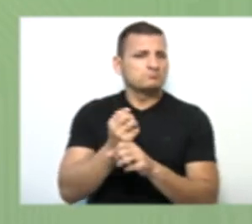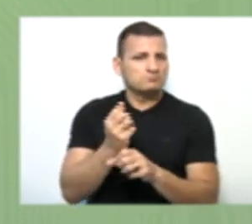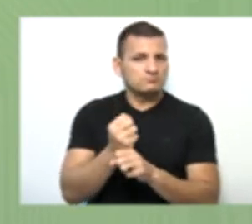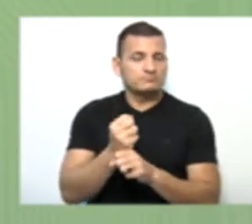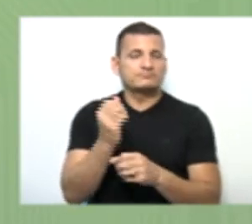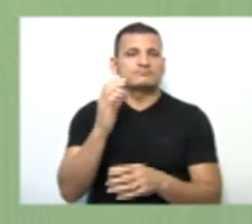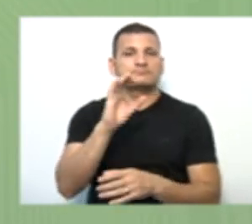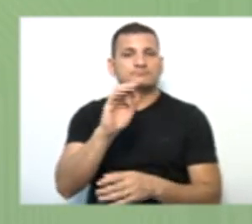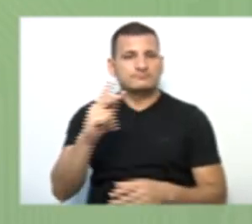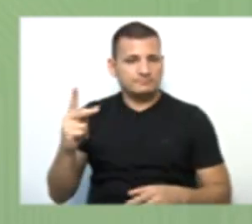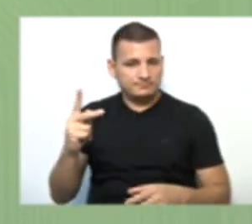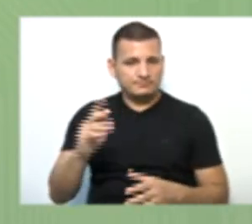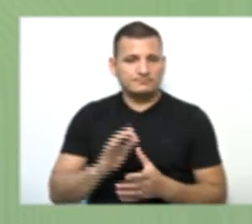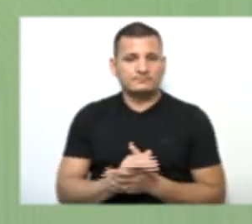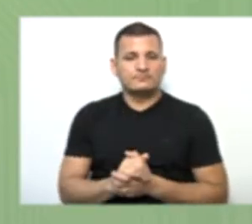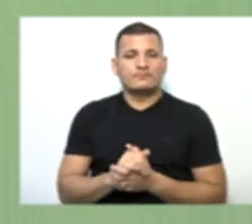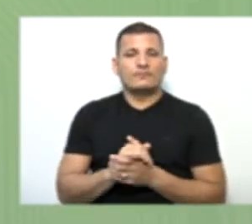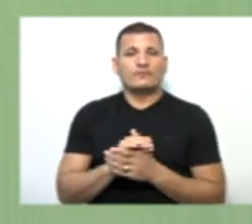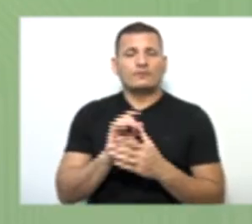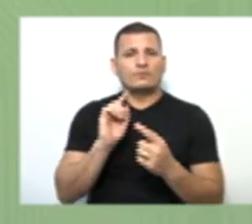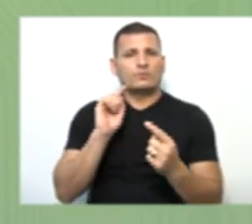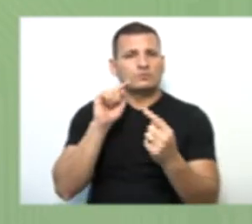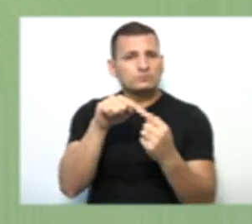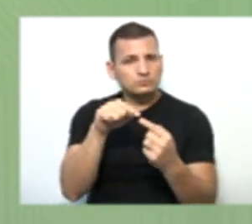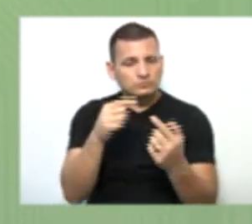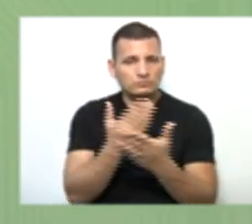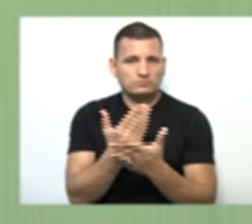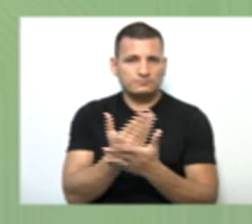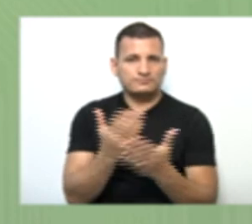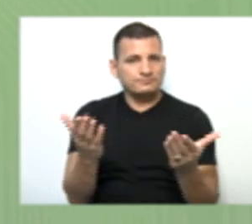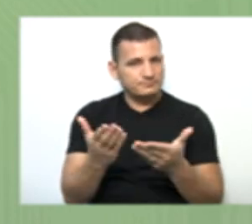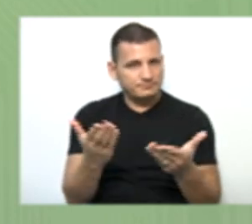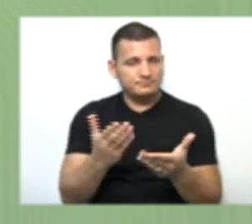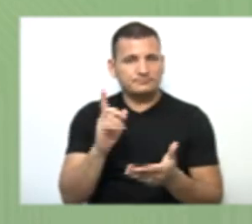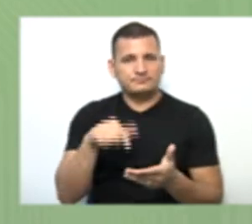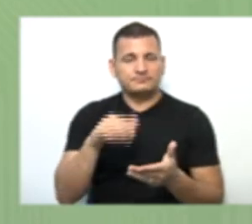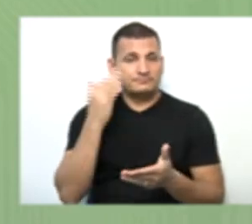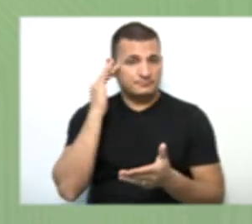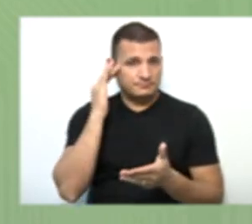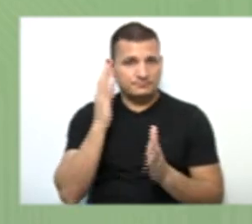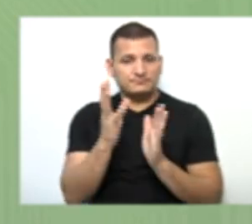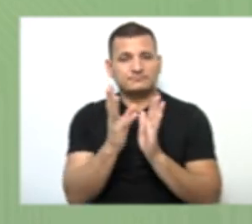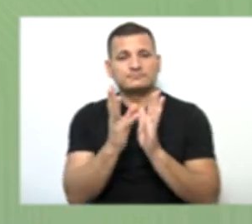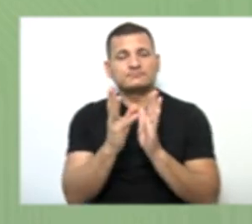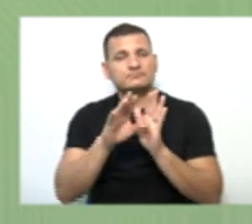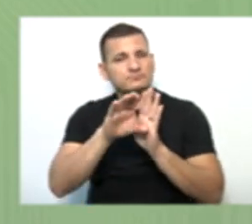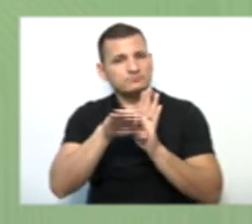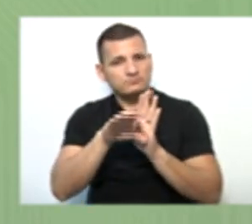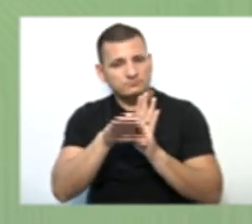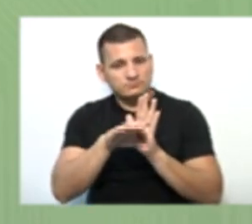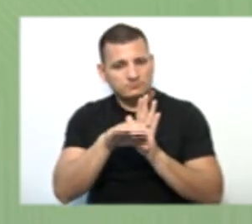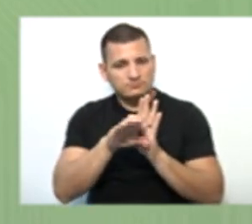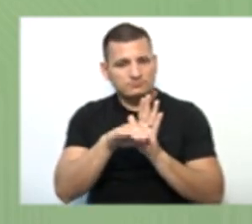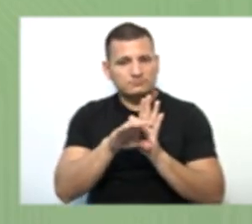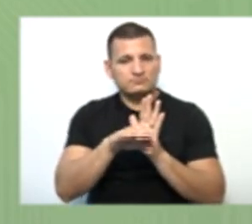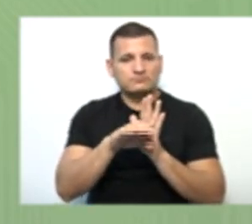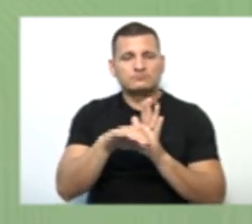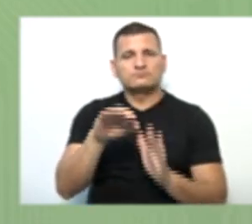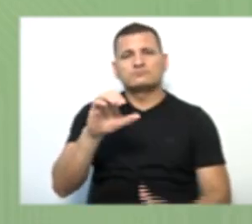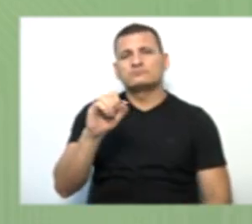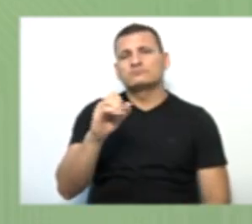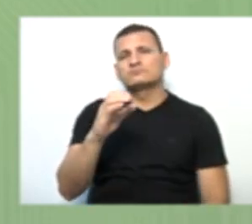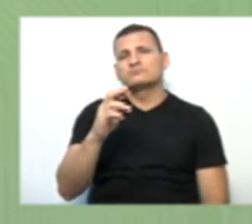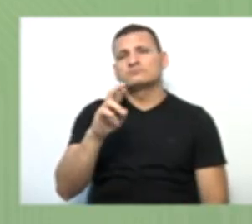cooperativas. Os objetivos da teleaula 3. Entender o conteúdo, o conceito de